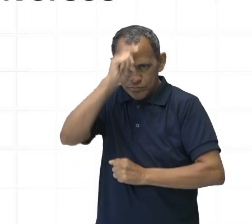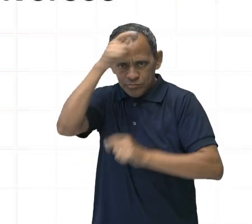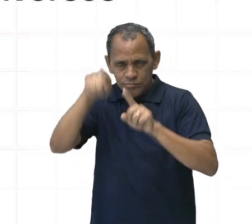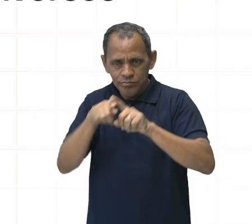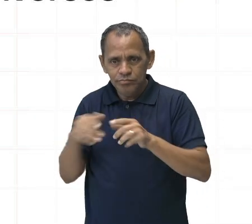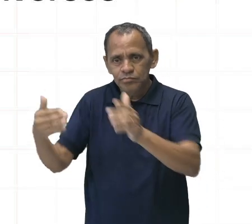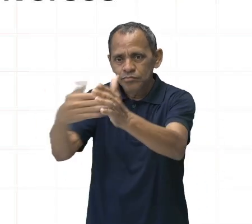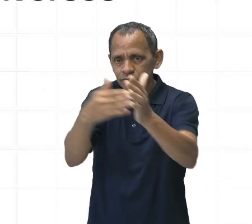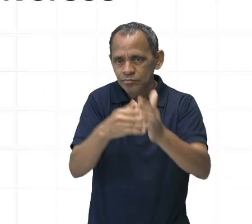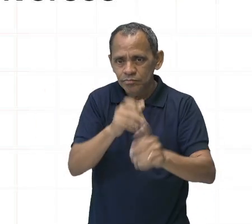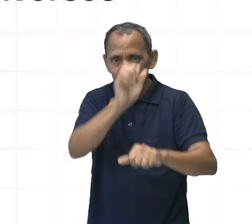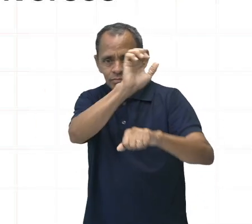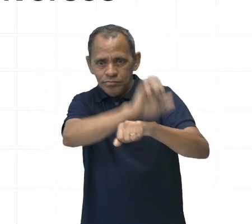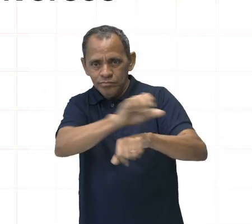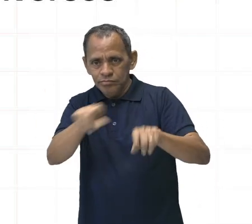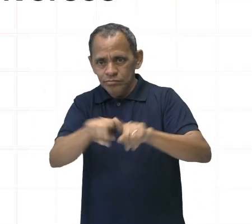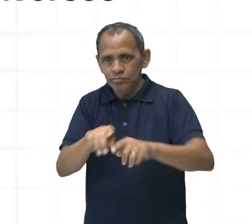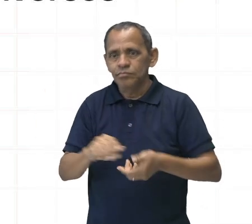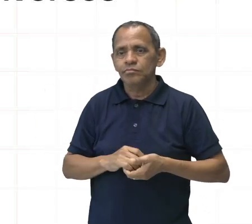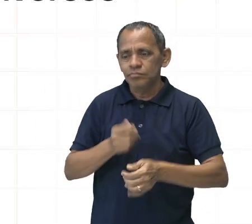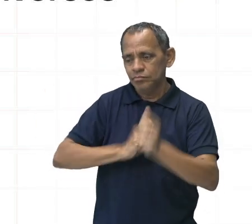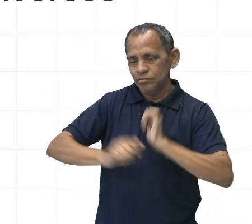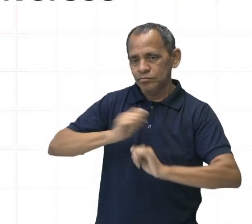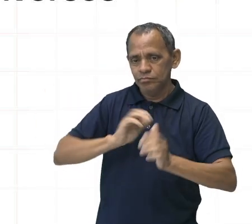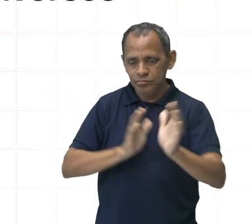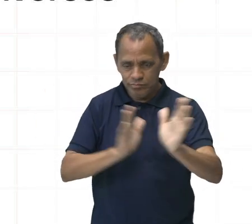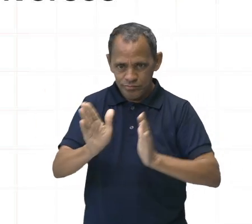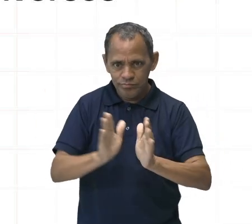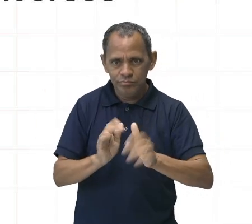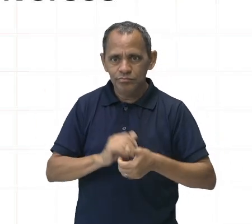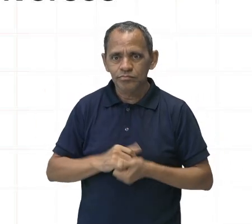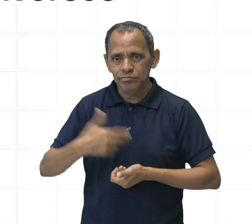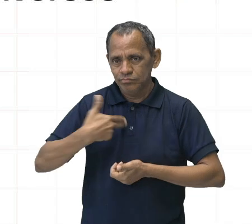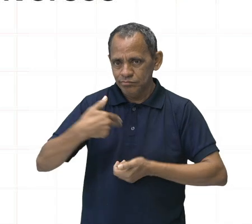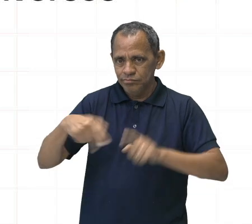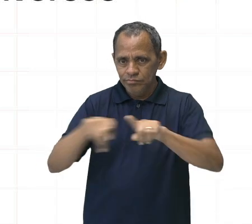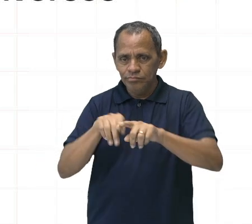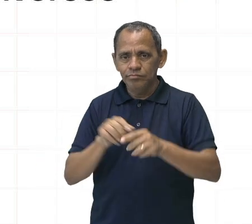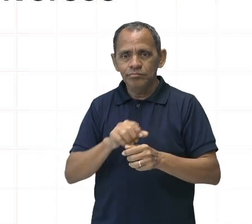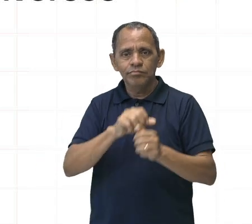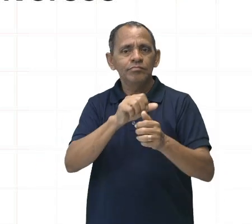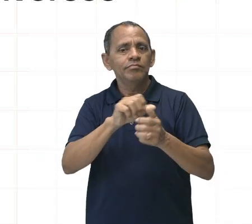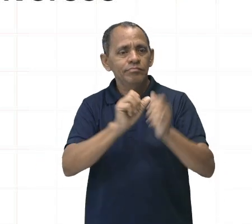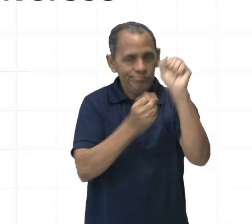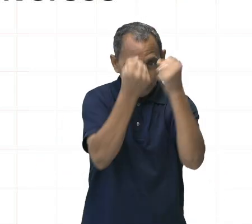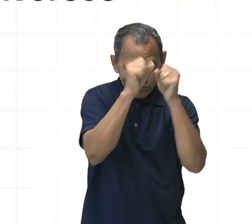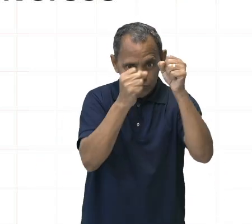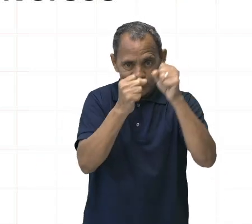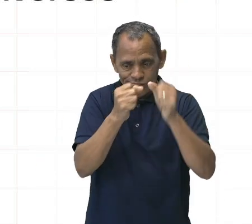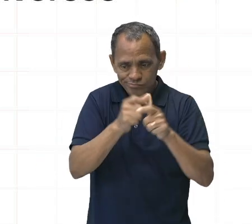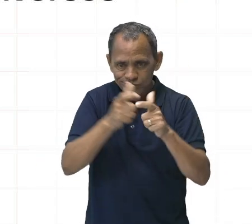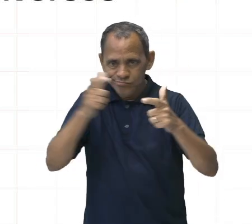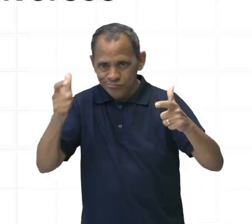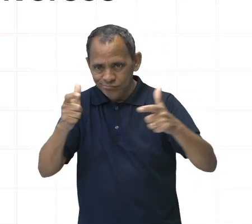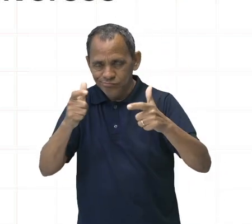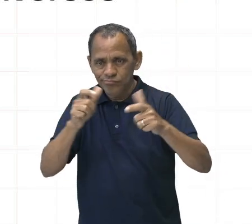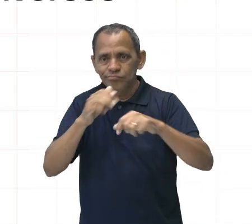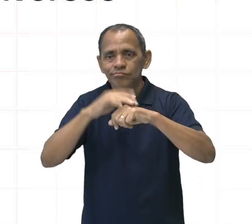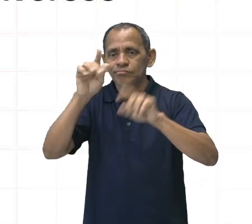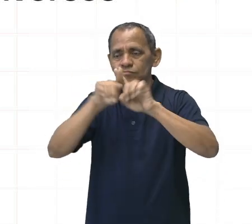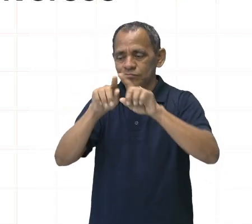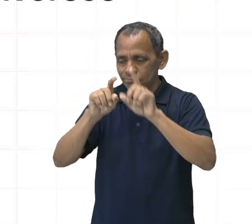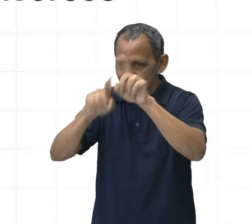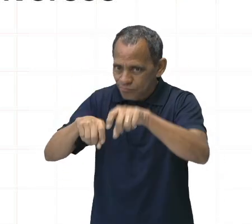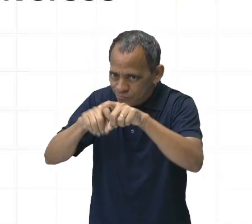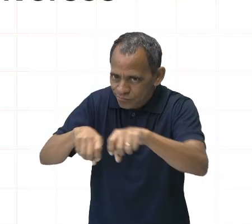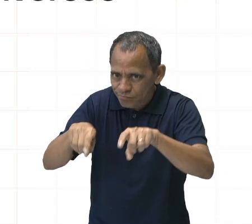Estado na economia. Durante o governo Vargas, a indústria cresceu mais do que a agricultura.